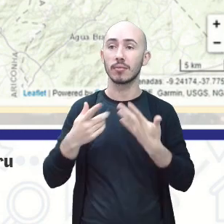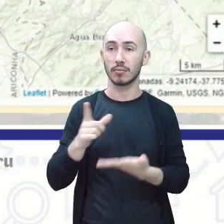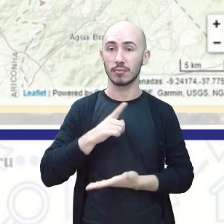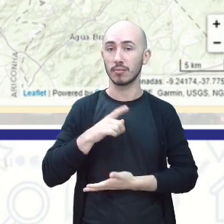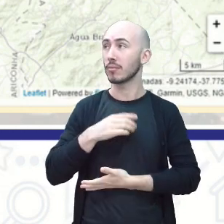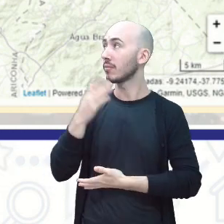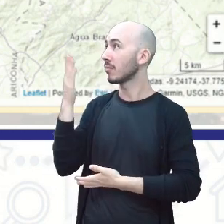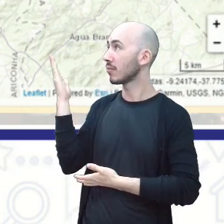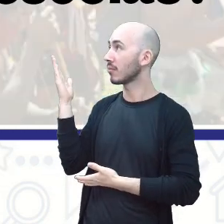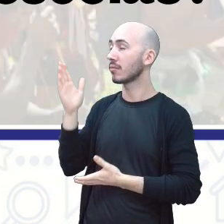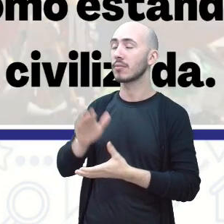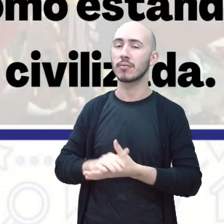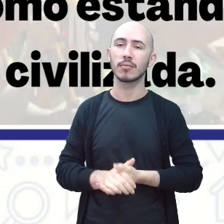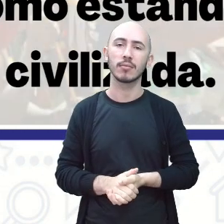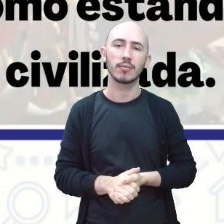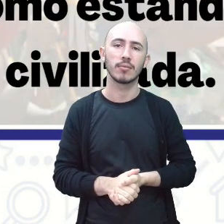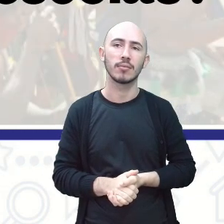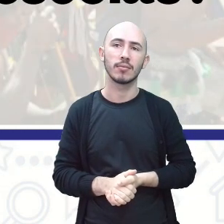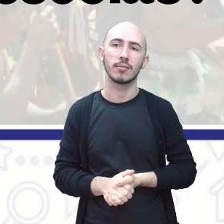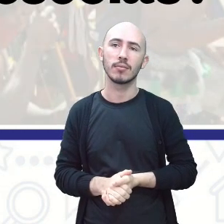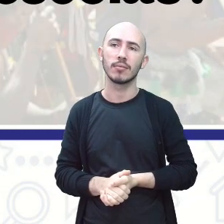Pancararu e